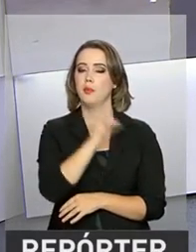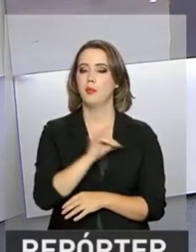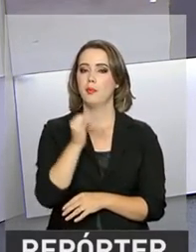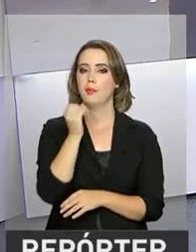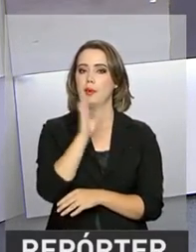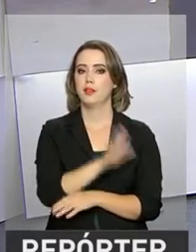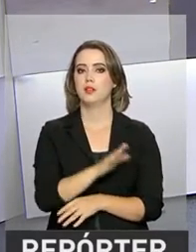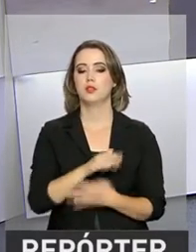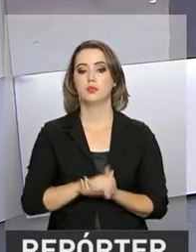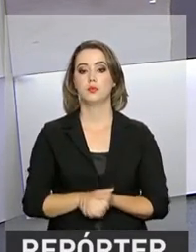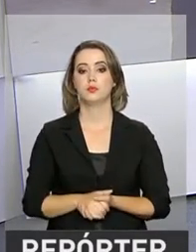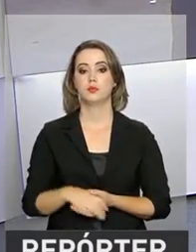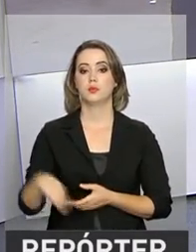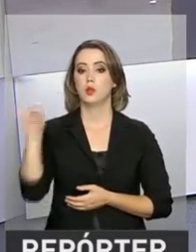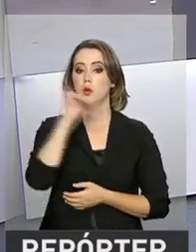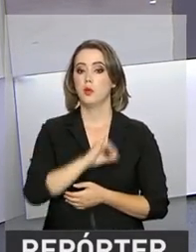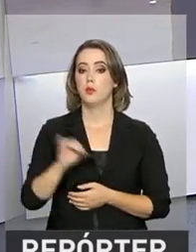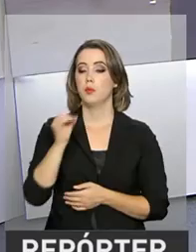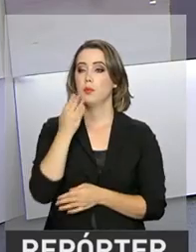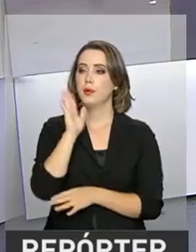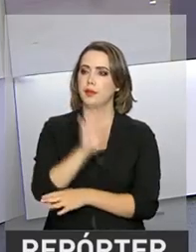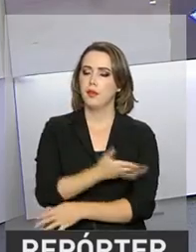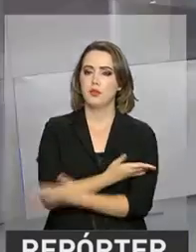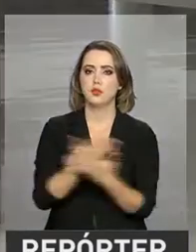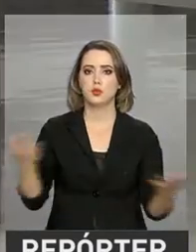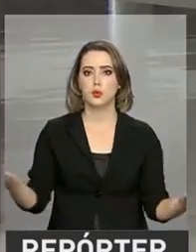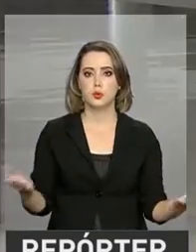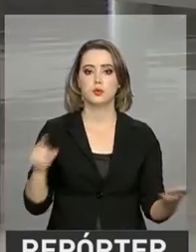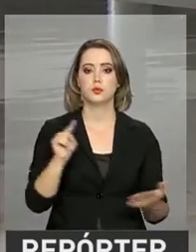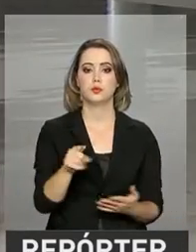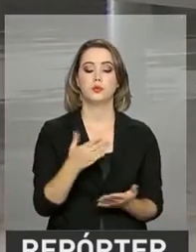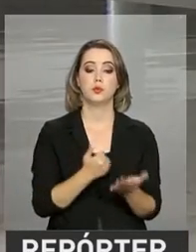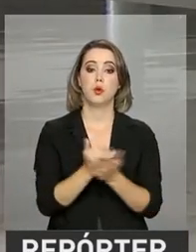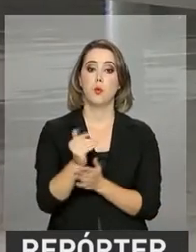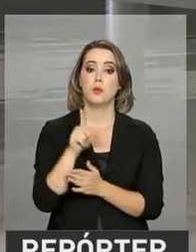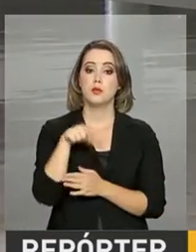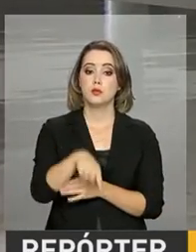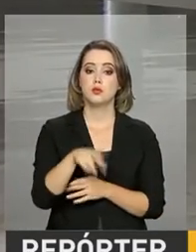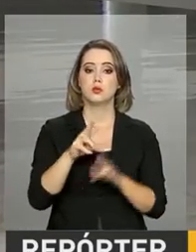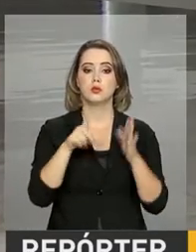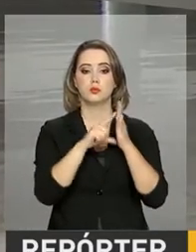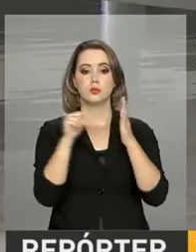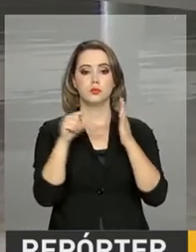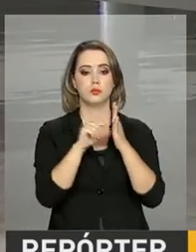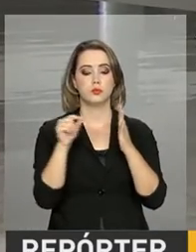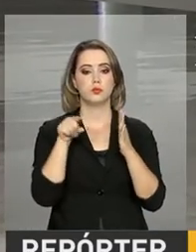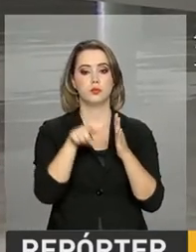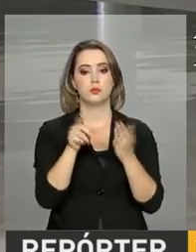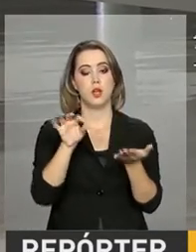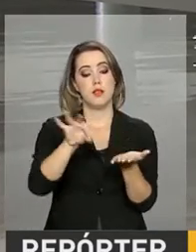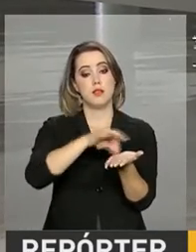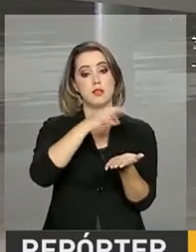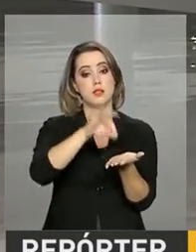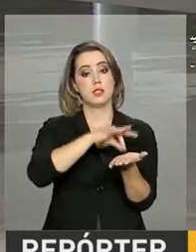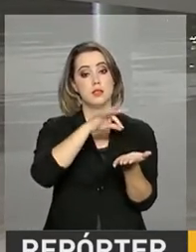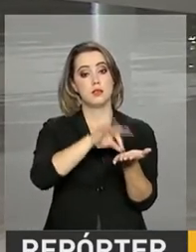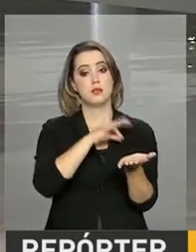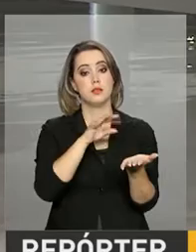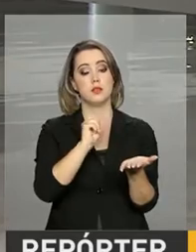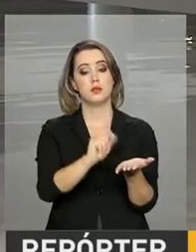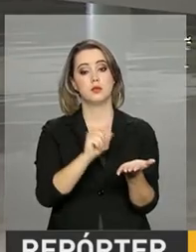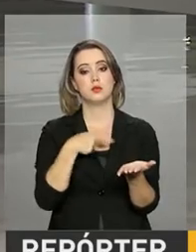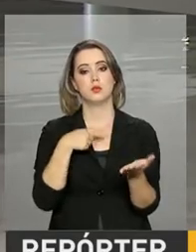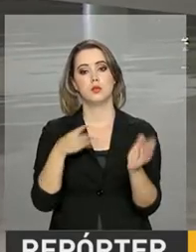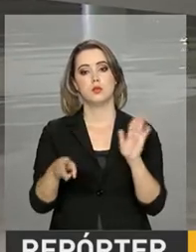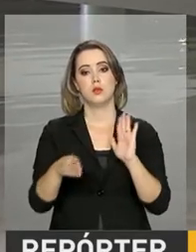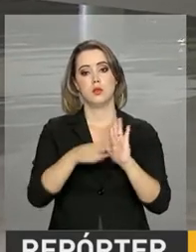pra você gostar de roberto baggio a todos olham roberto começa em instantes aqui no palácio do planalto a assinatura do da